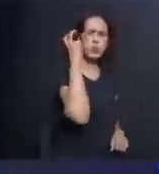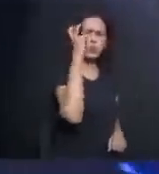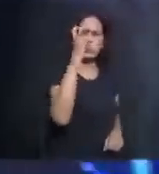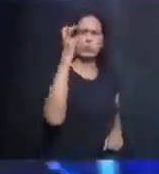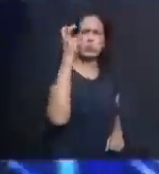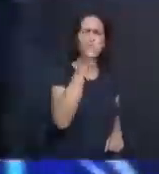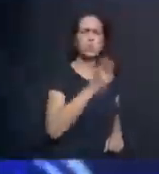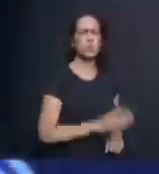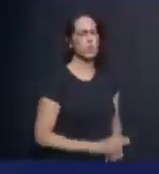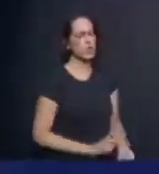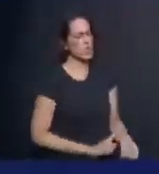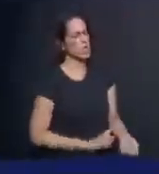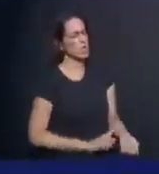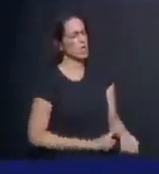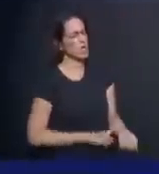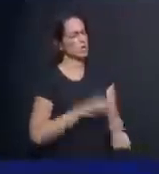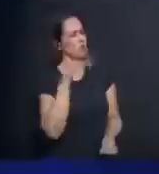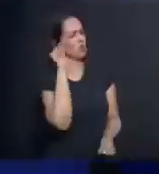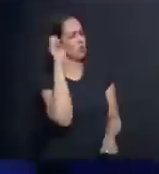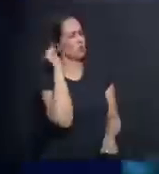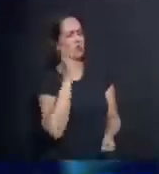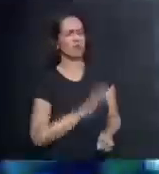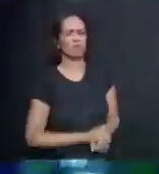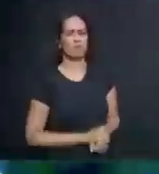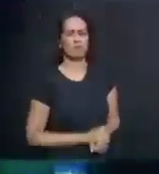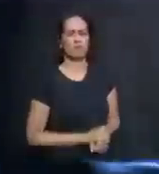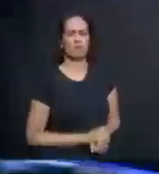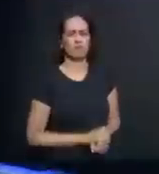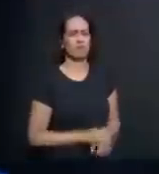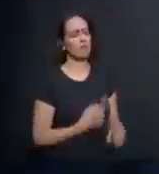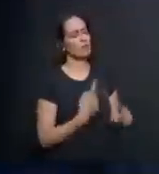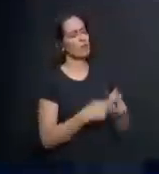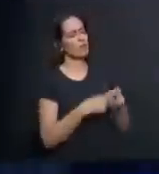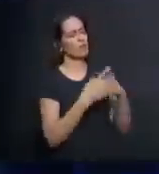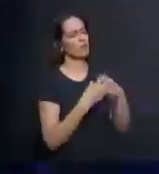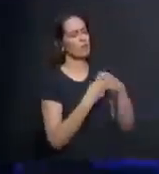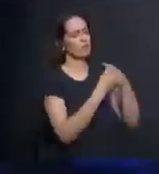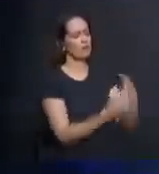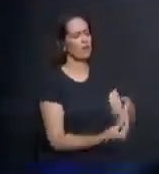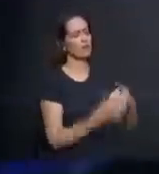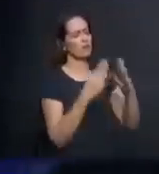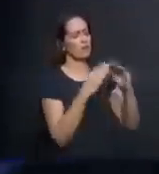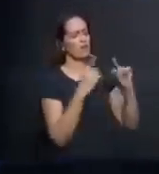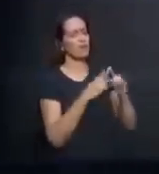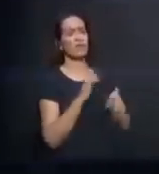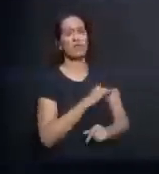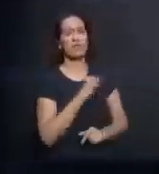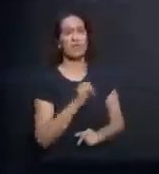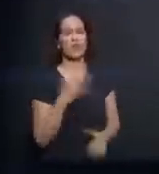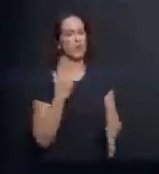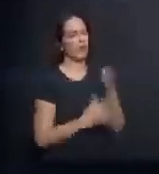irritante te ouvir. Por que que você me traz aqui na sua igreja, se eu sou essa perturbação?